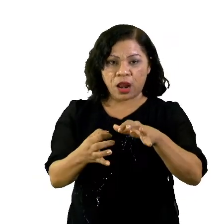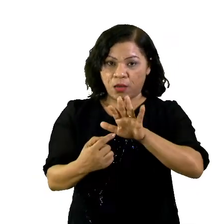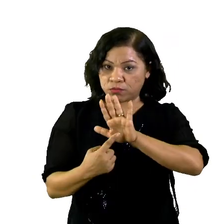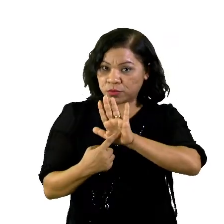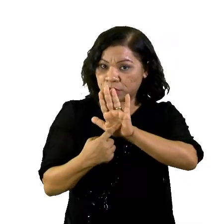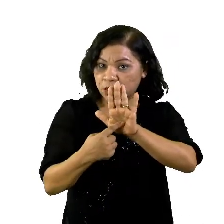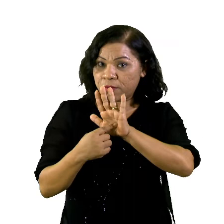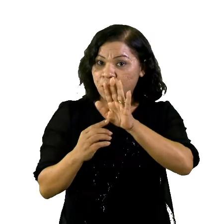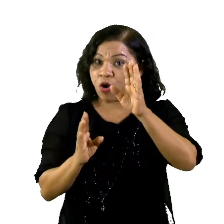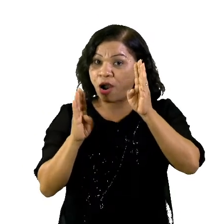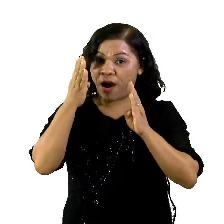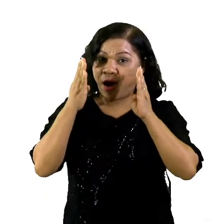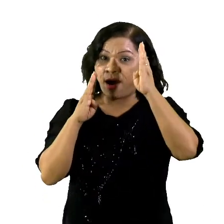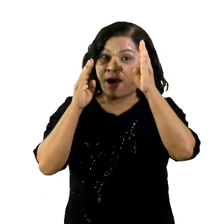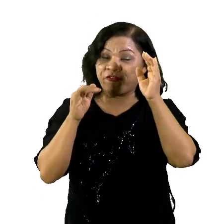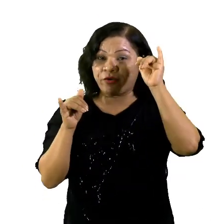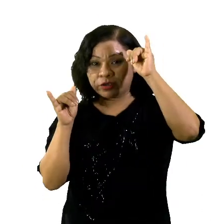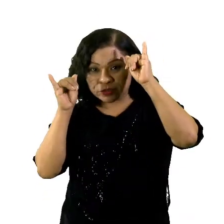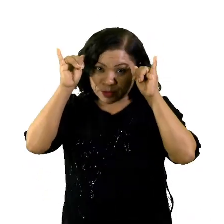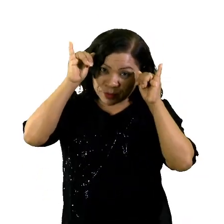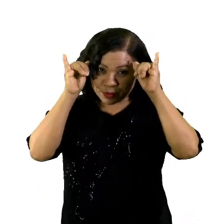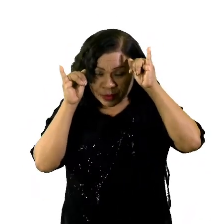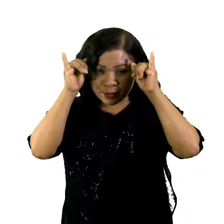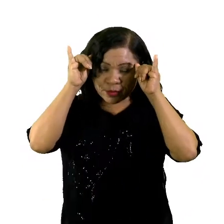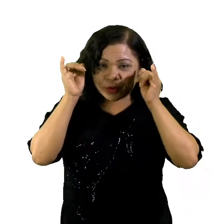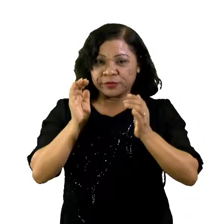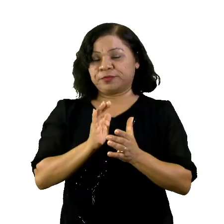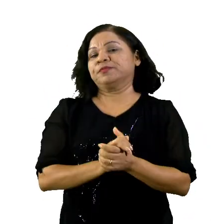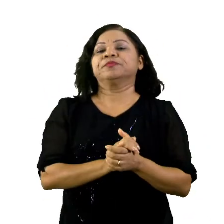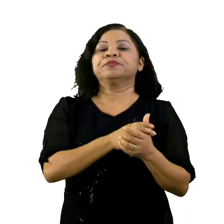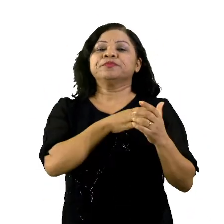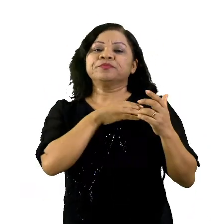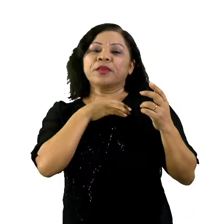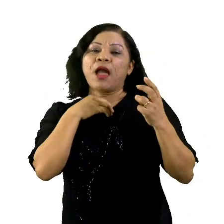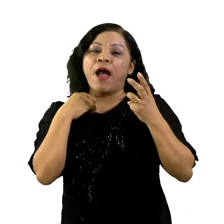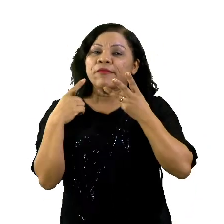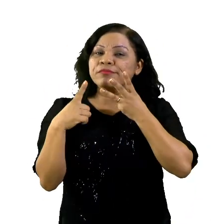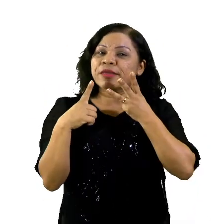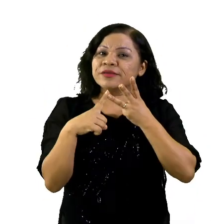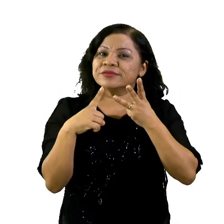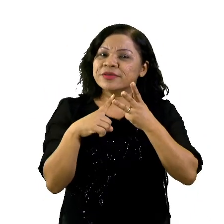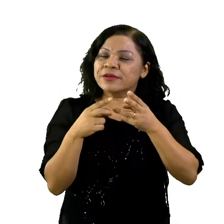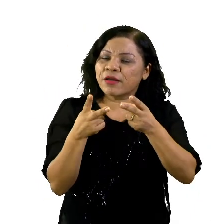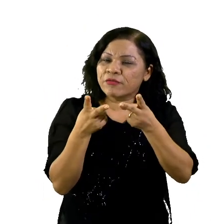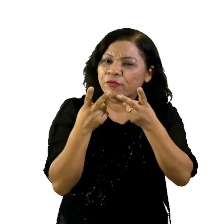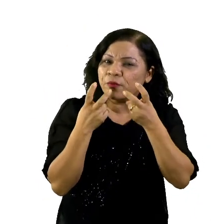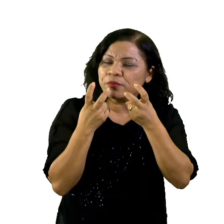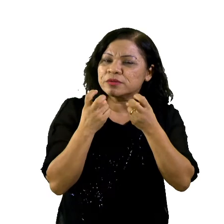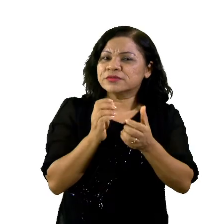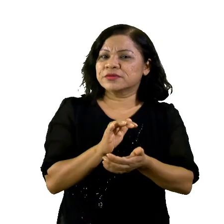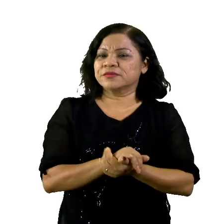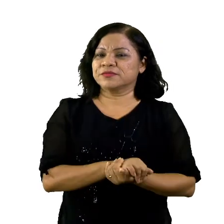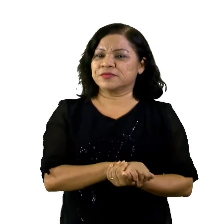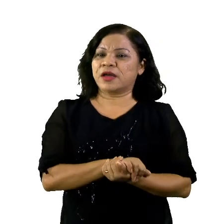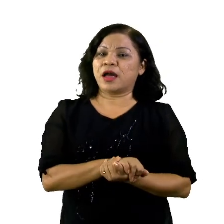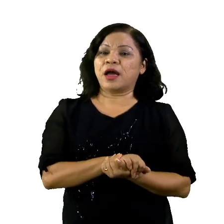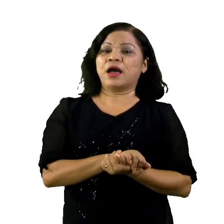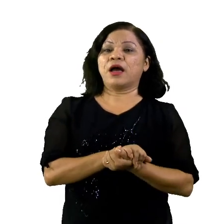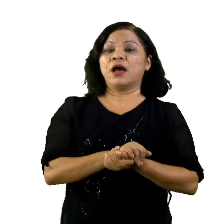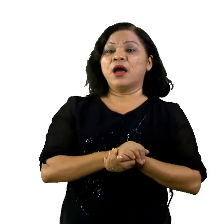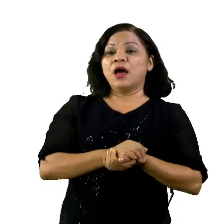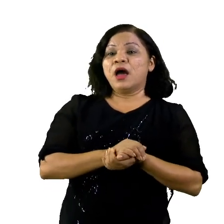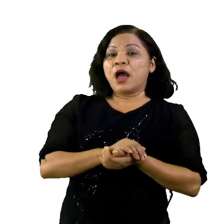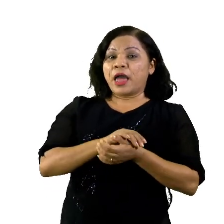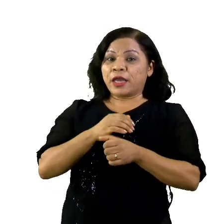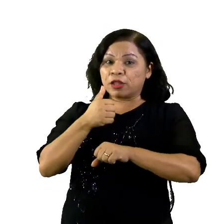Boi. A terceira e última obra que vamos observar é do artista Cândido Portinari.